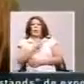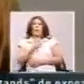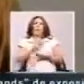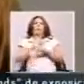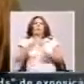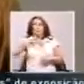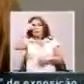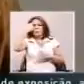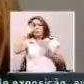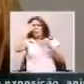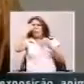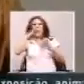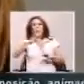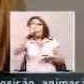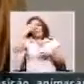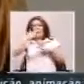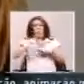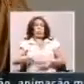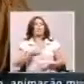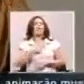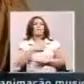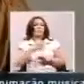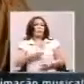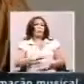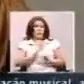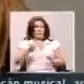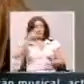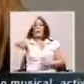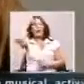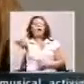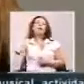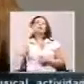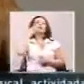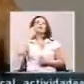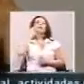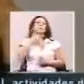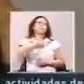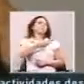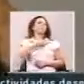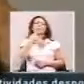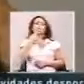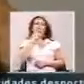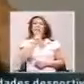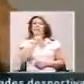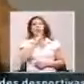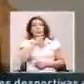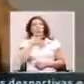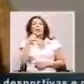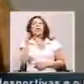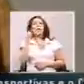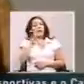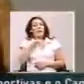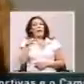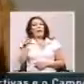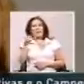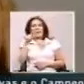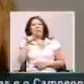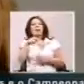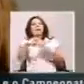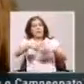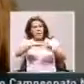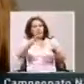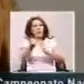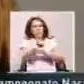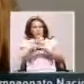não daquela universidade e naquele ano em específico. Os especialistas têm alertado para o facto de que elas devem ser